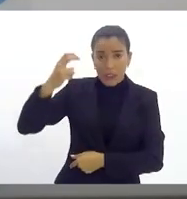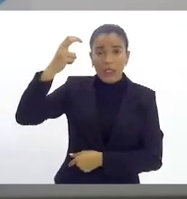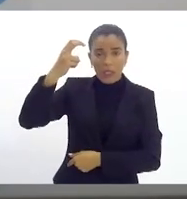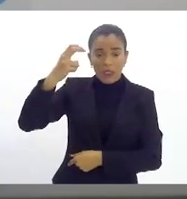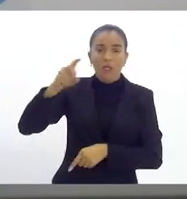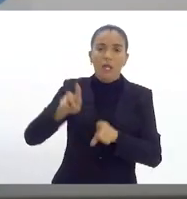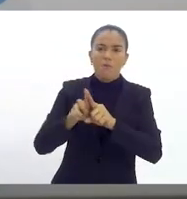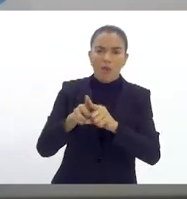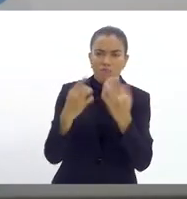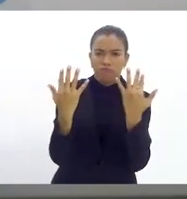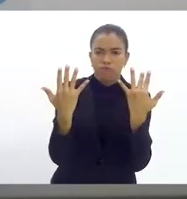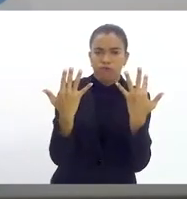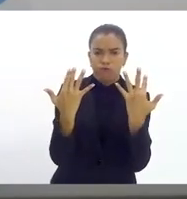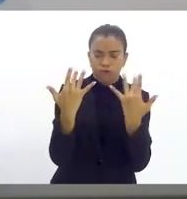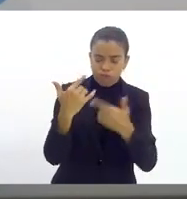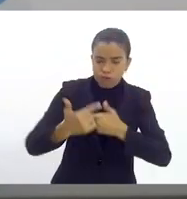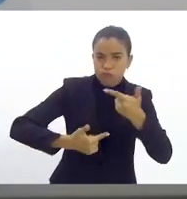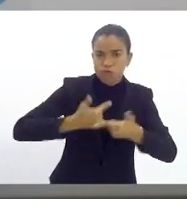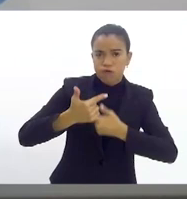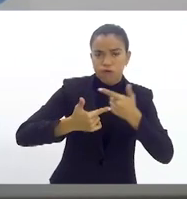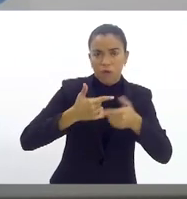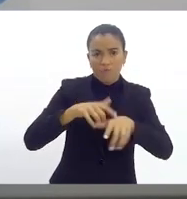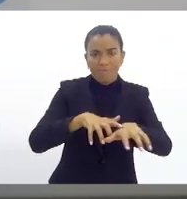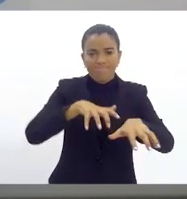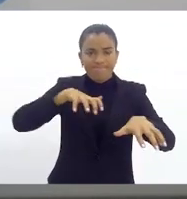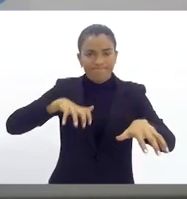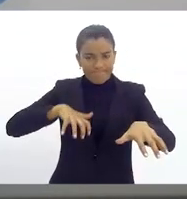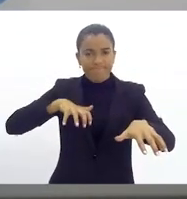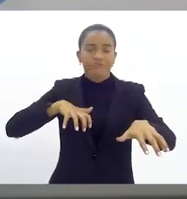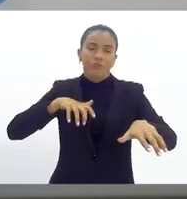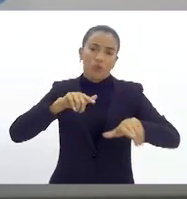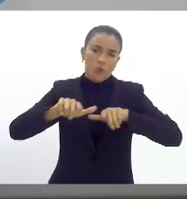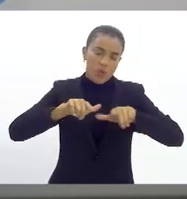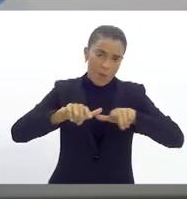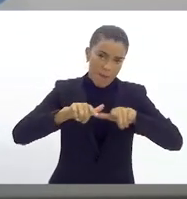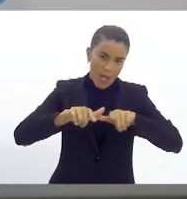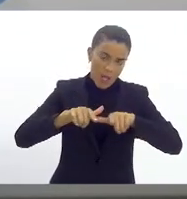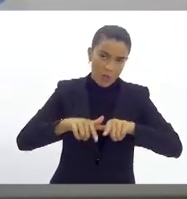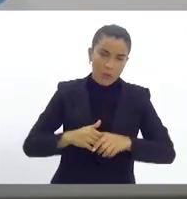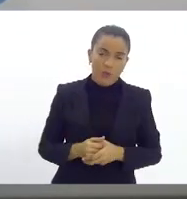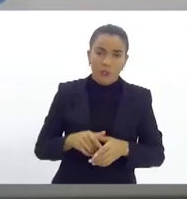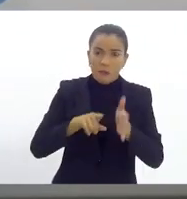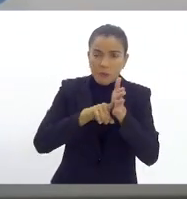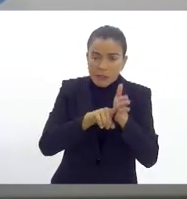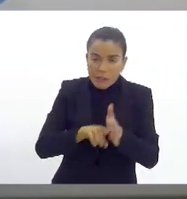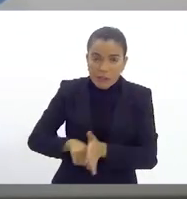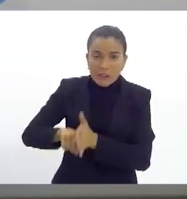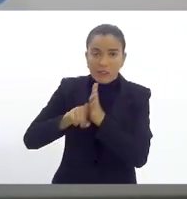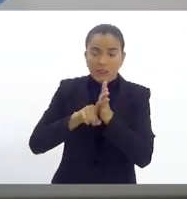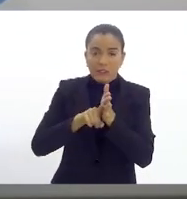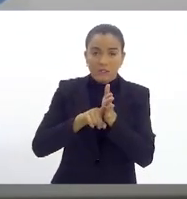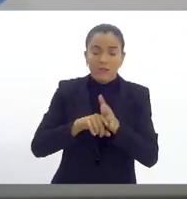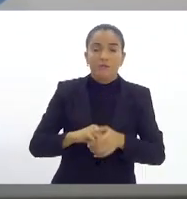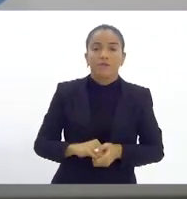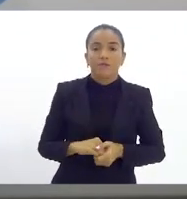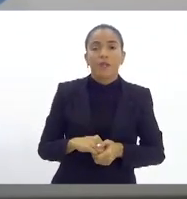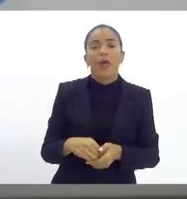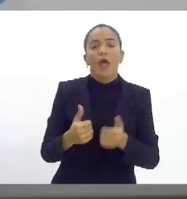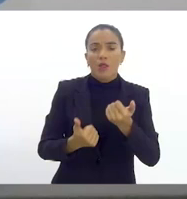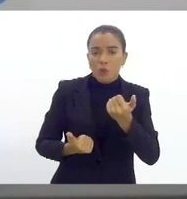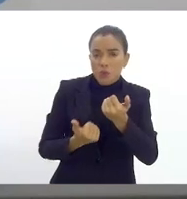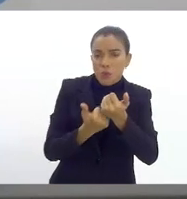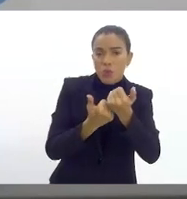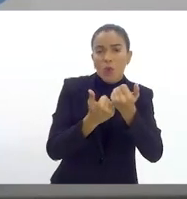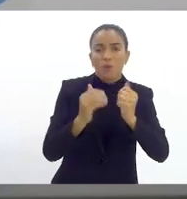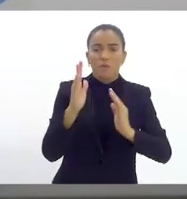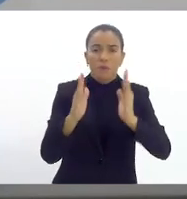braçal a natureza híbrida do trabalho docente do trabalho de pesquisa são tutores em